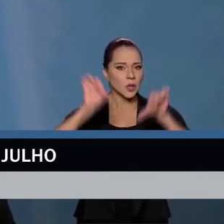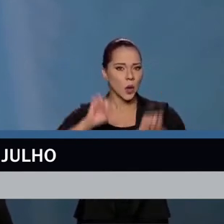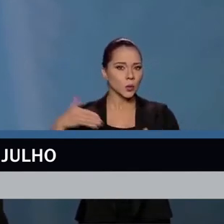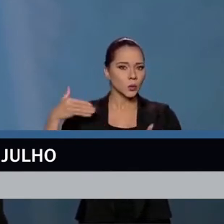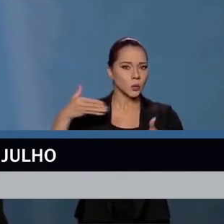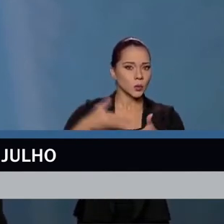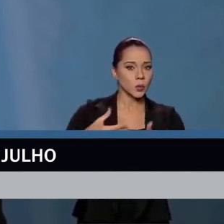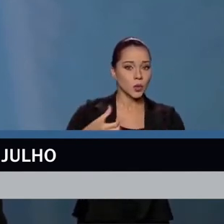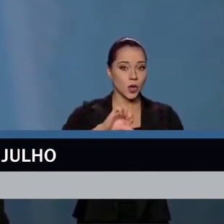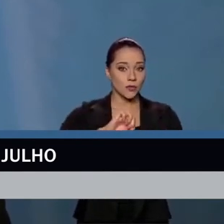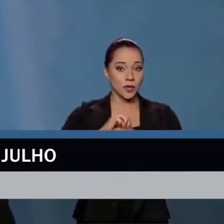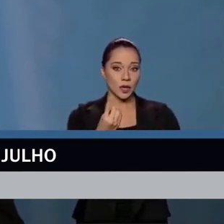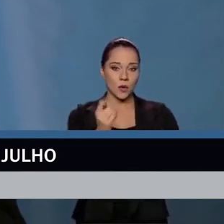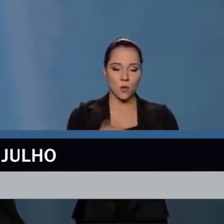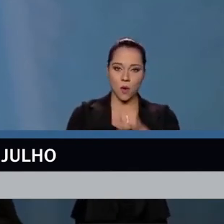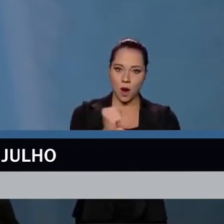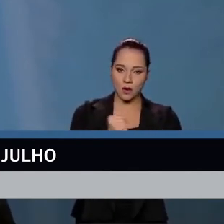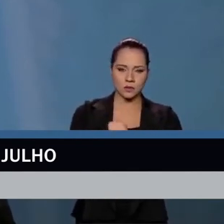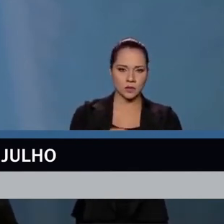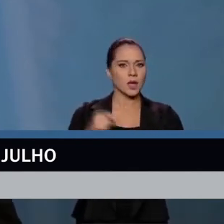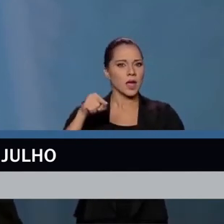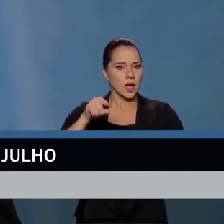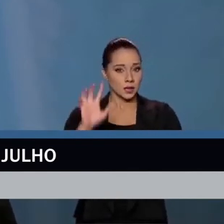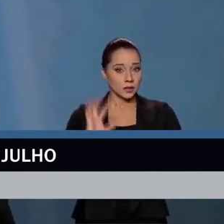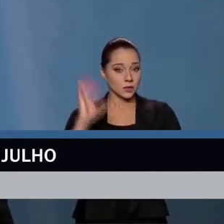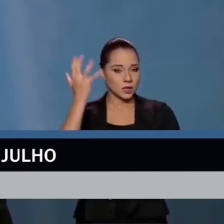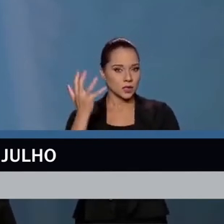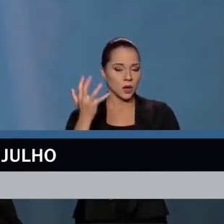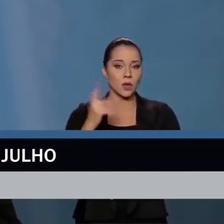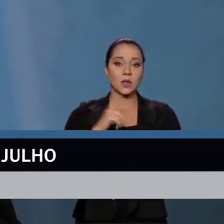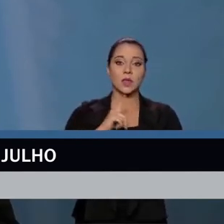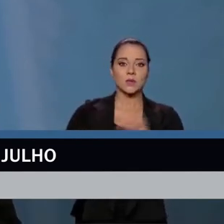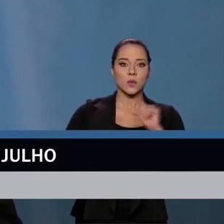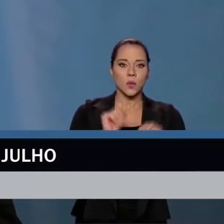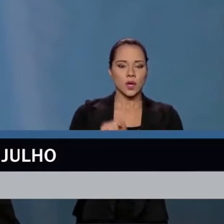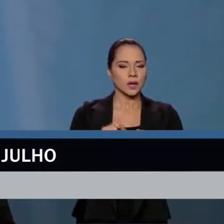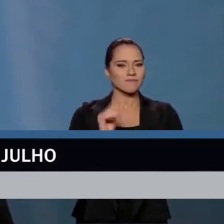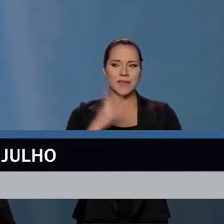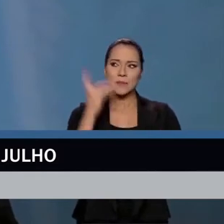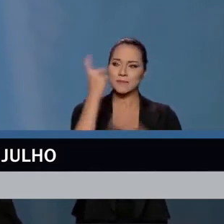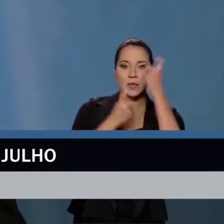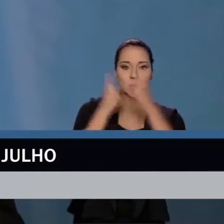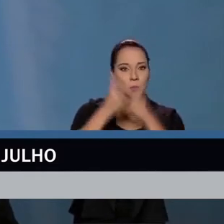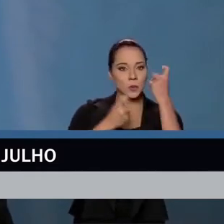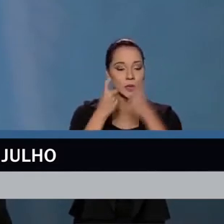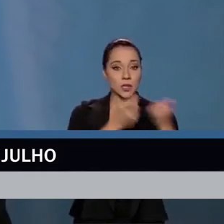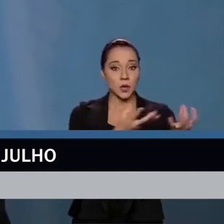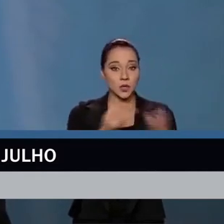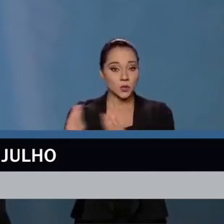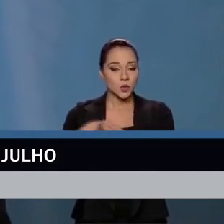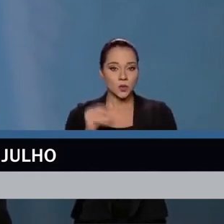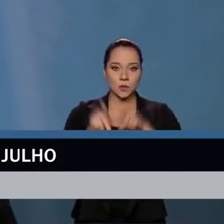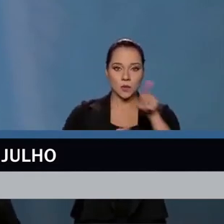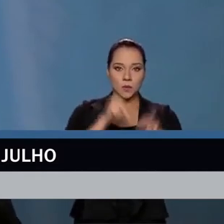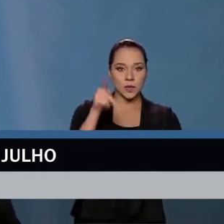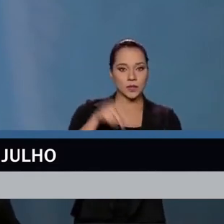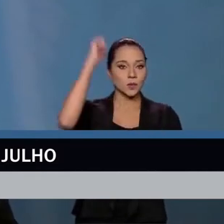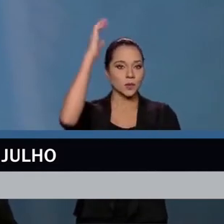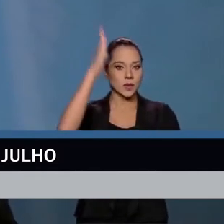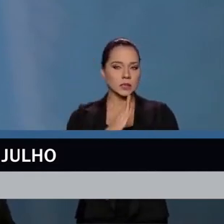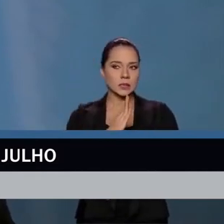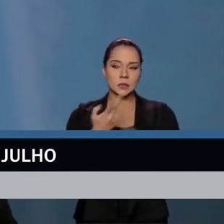91 anos. Esse quadro provocou a natural preocupação de muitos brasileiros com